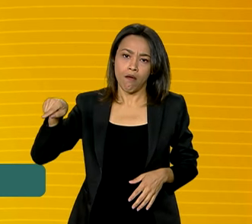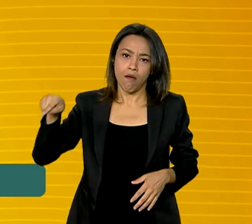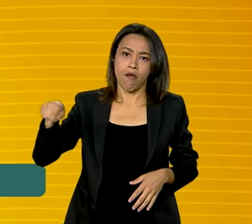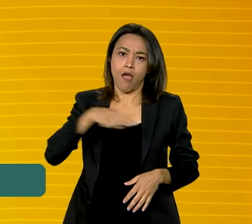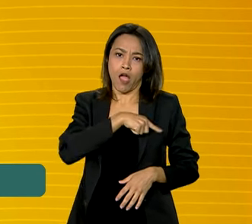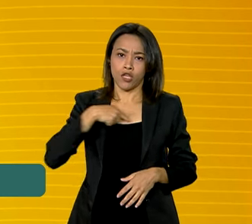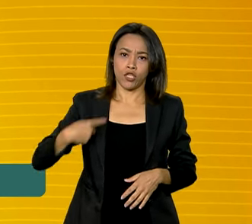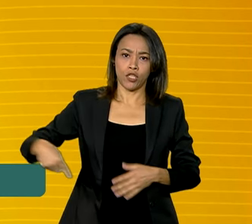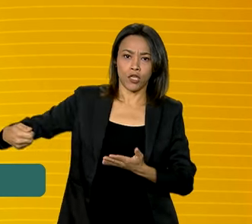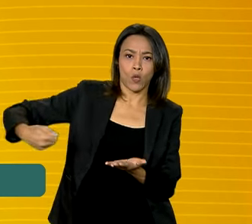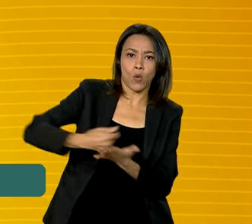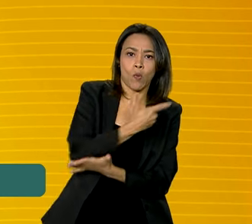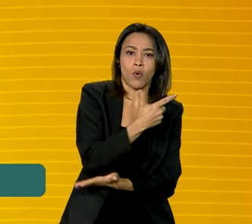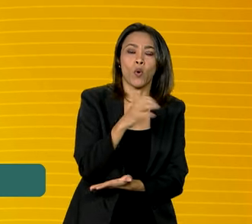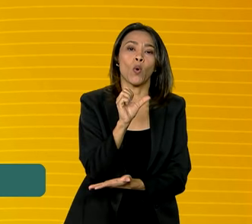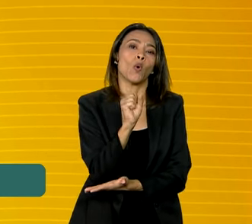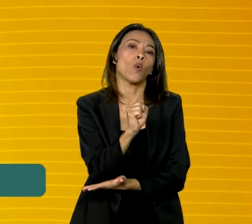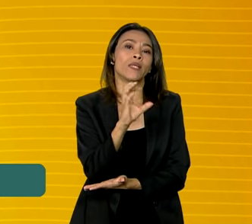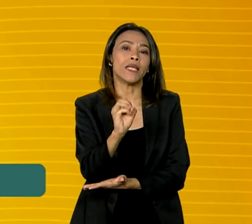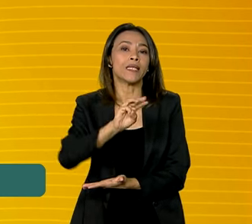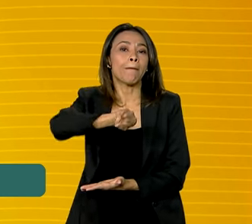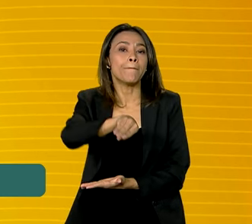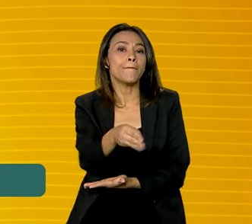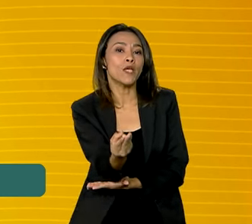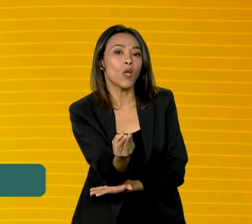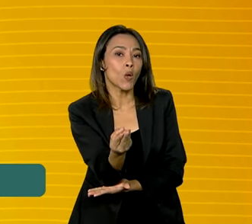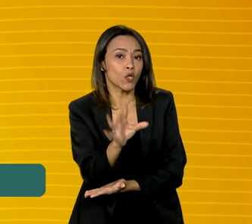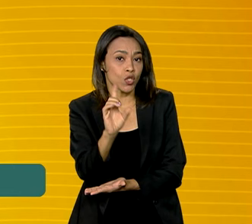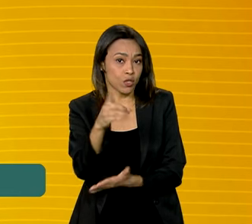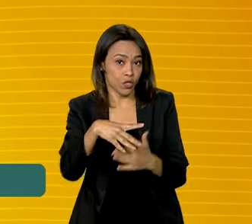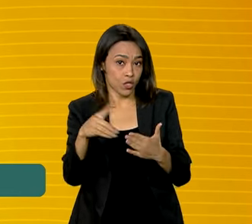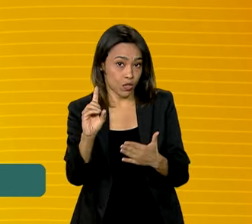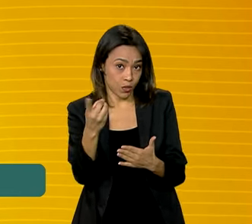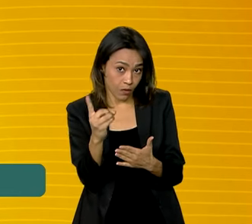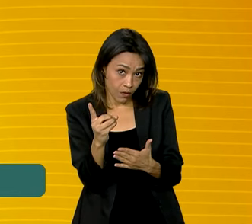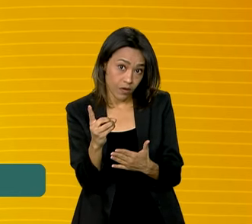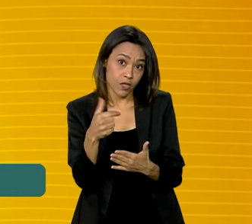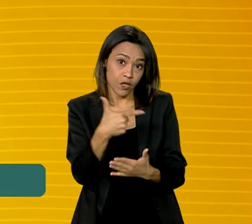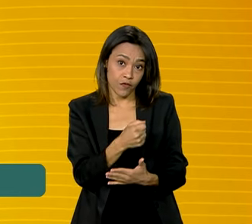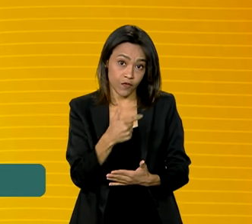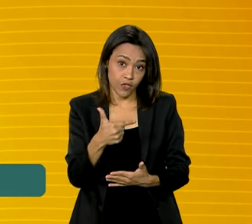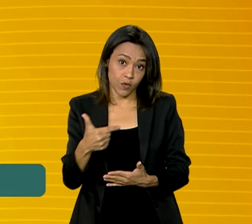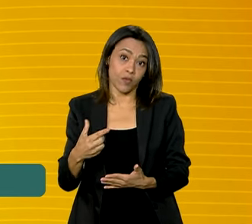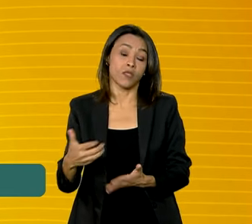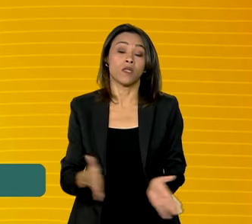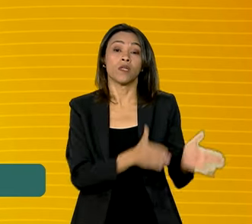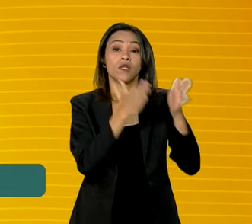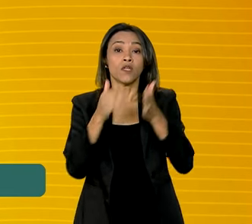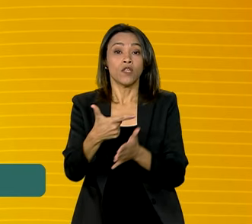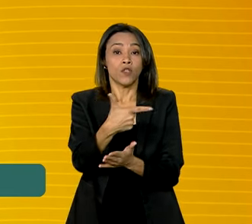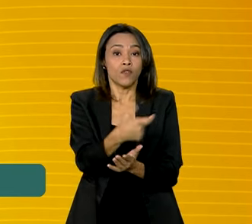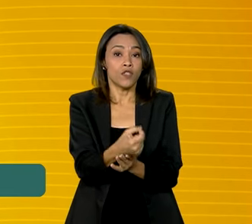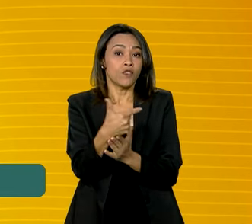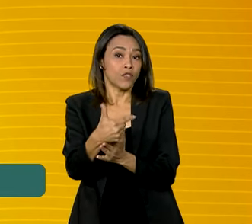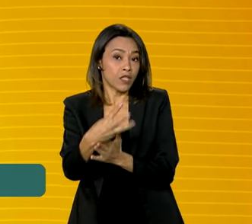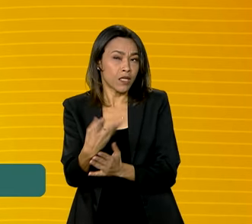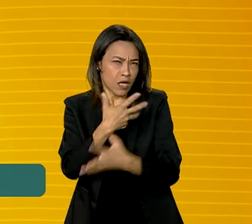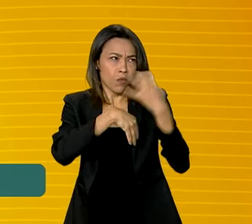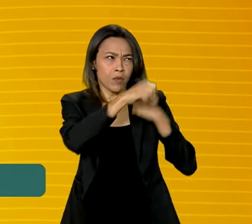80 milhões de dólares de café do Brasil em 2022. E em 2023, no ano